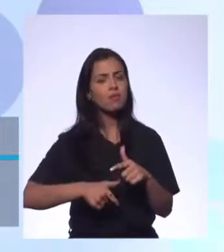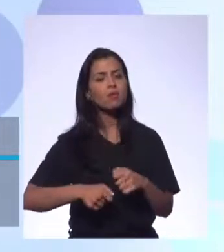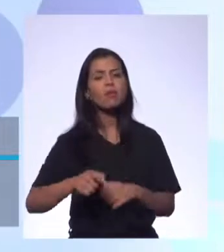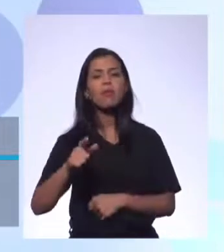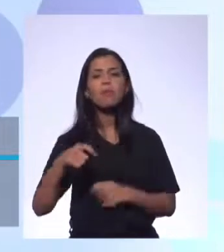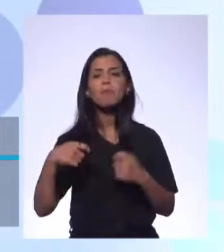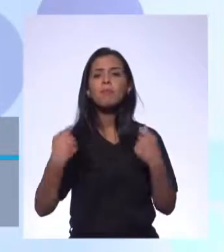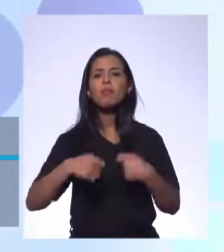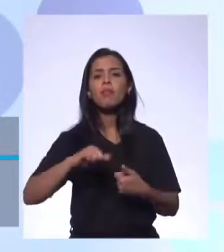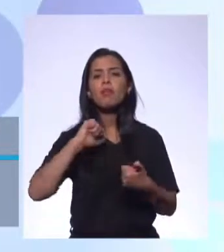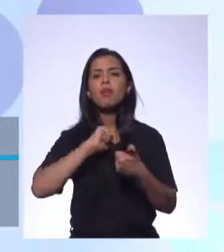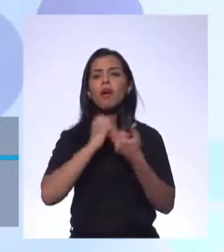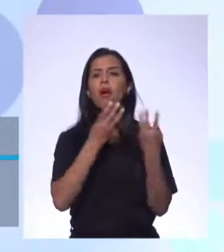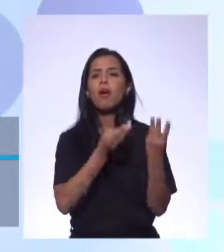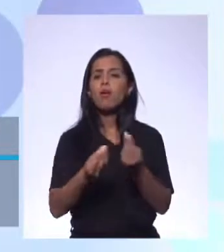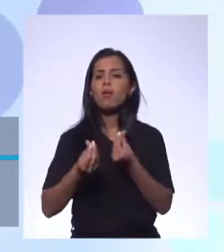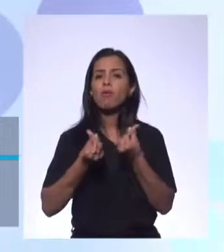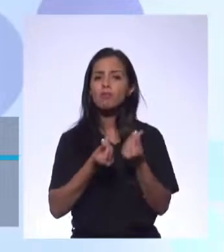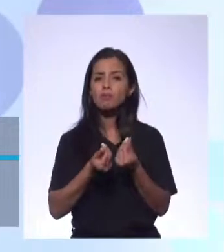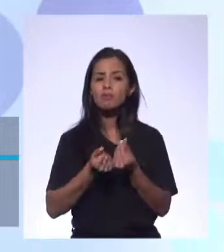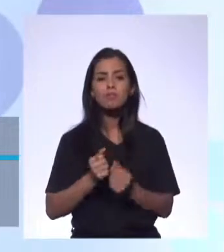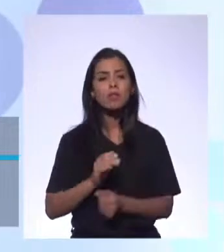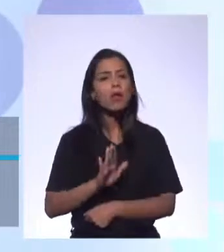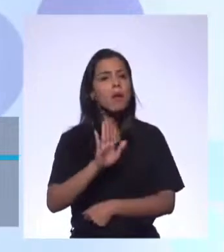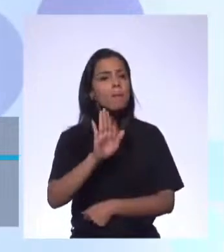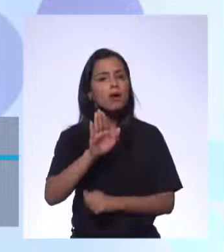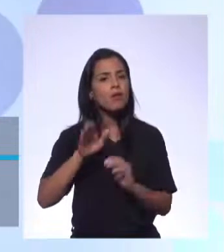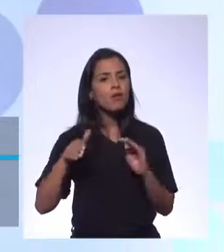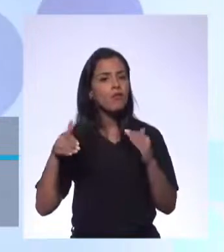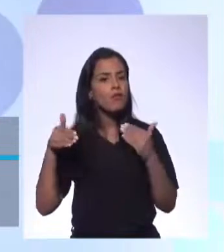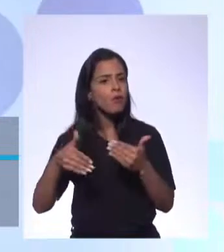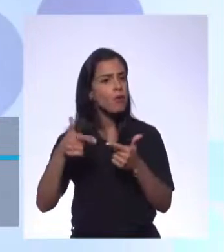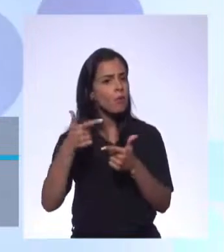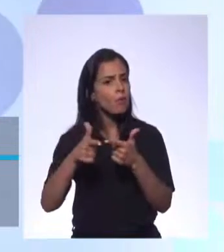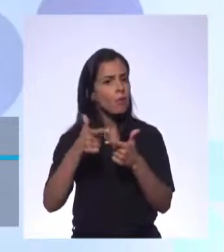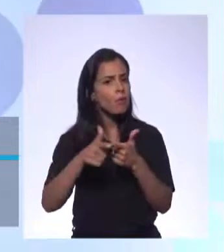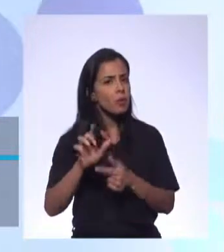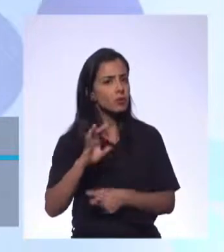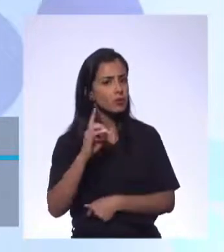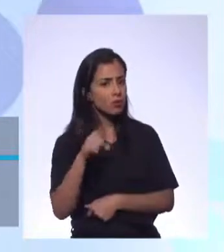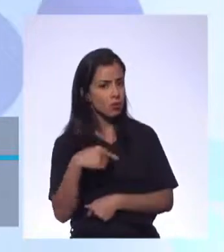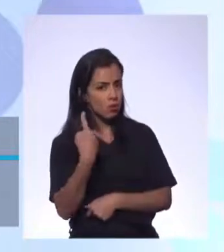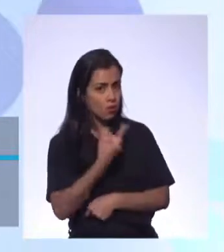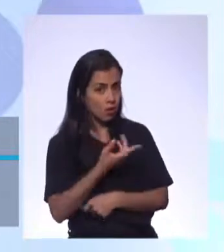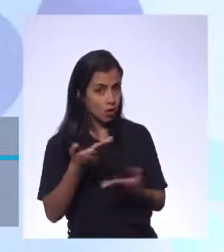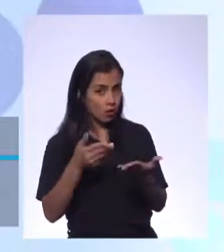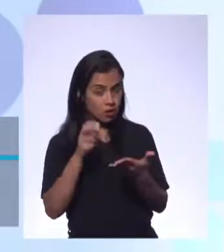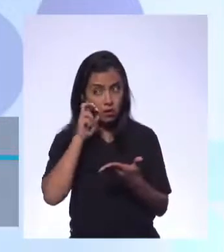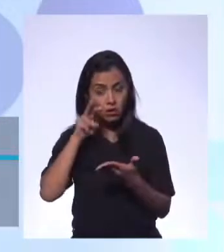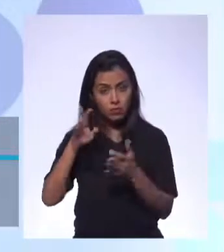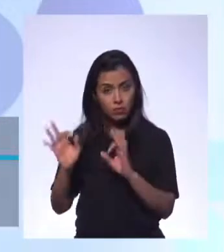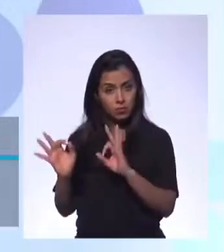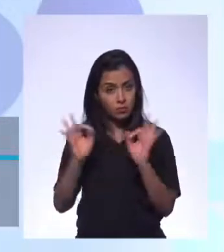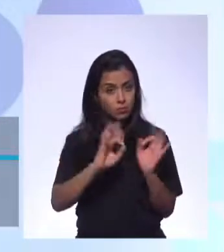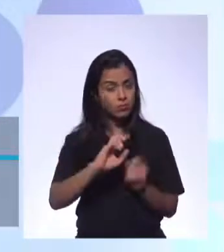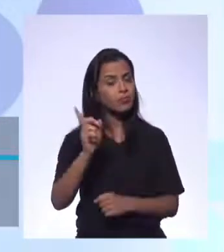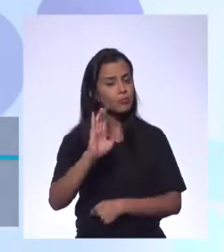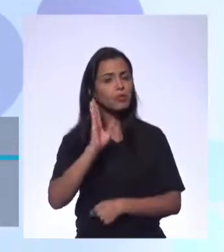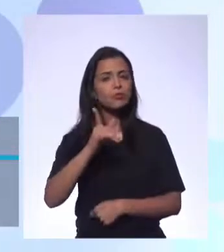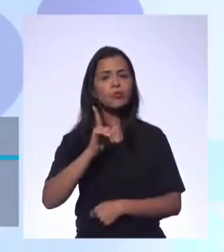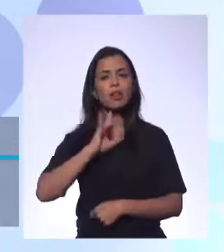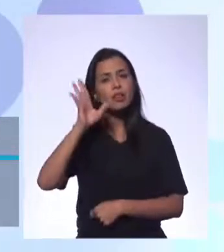melhor qualificação. Mas eles não vão ficar focados nos problemas como nós vimos aí no vídeo, né? Eles já têm ali as